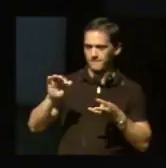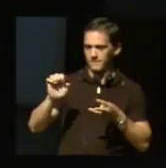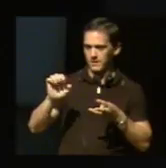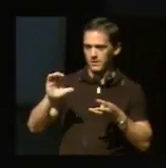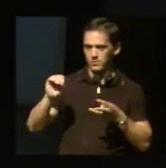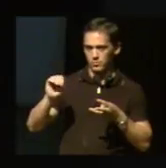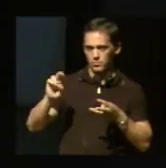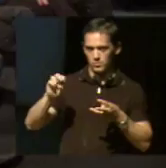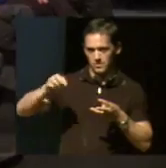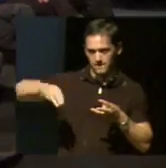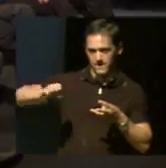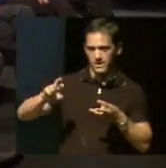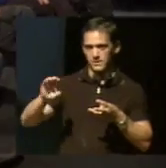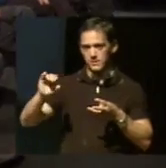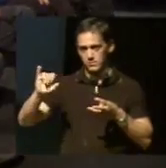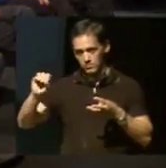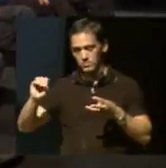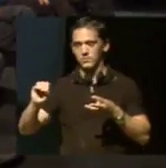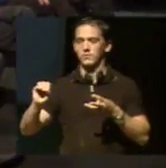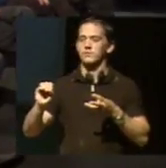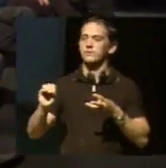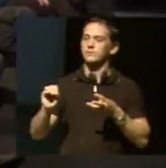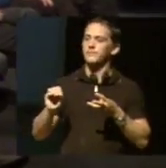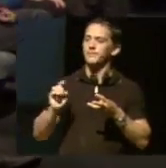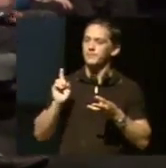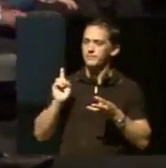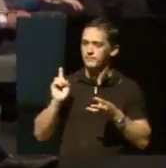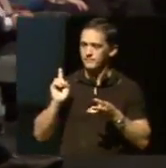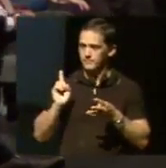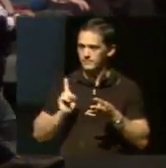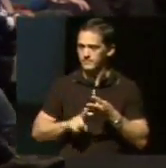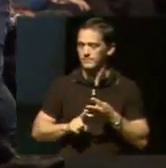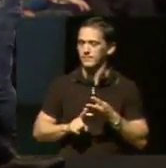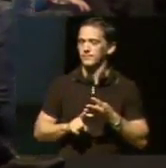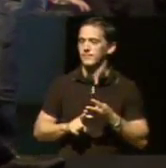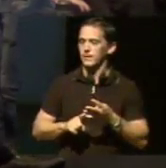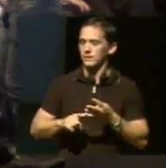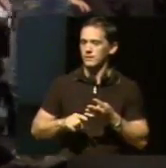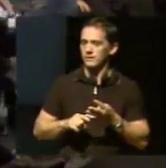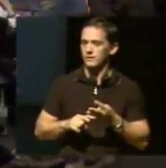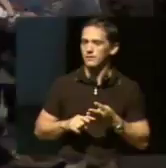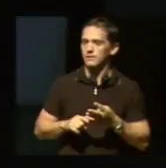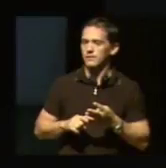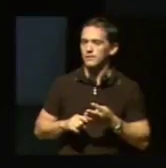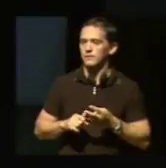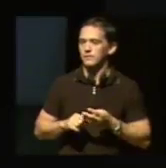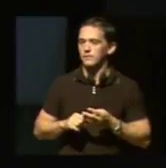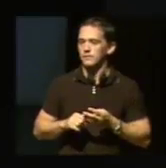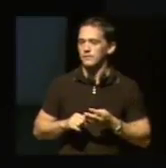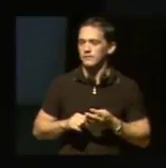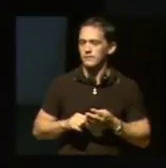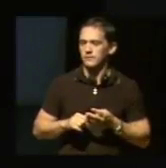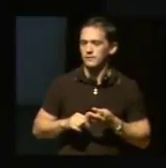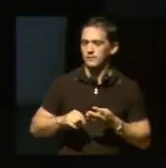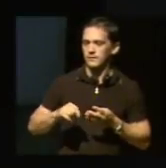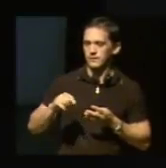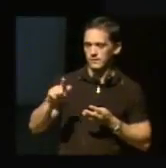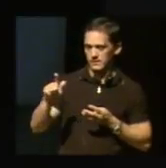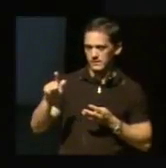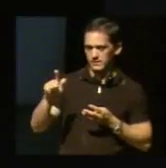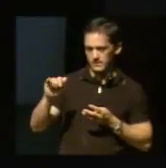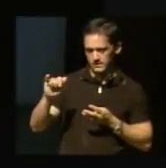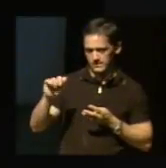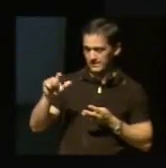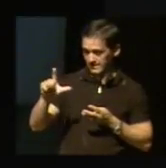do Itamar, transmito ao presidente do Denério, quero agradecer a todos vocês, a Lisange Antonini,